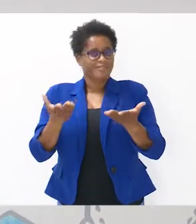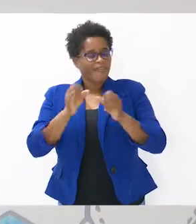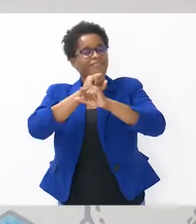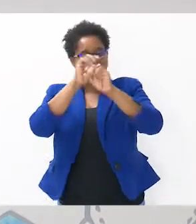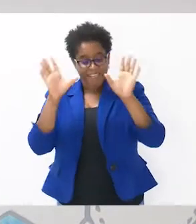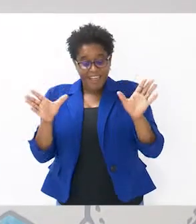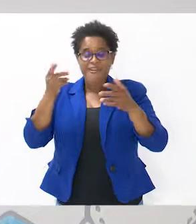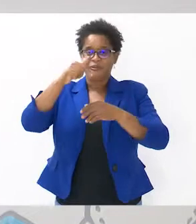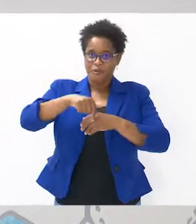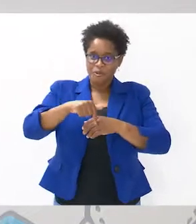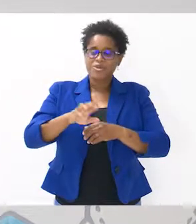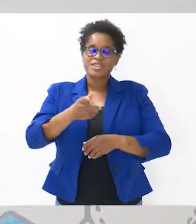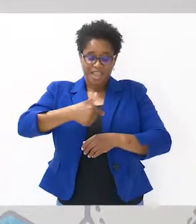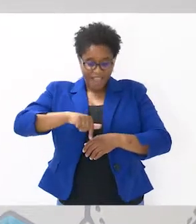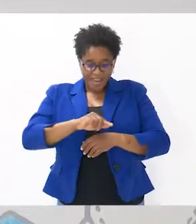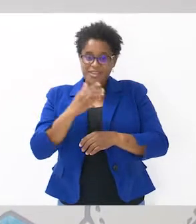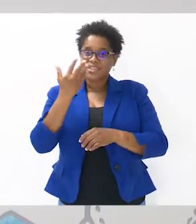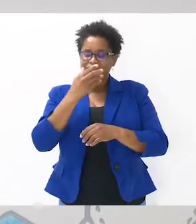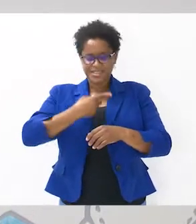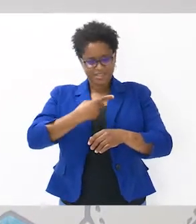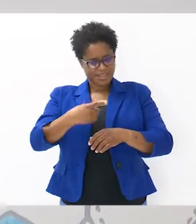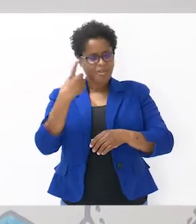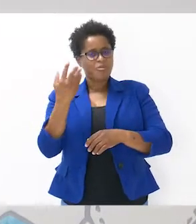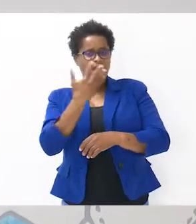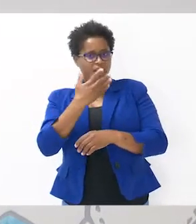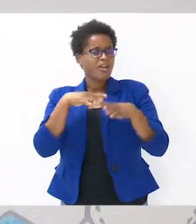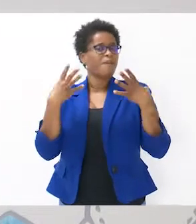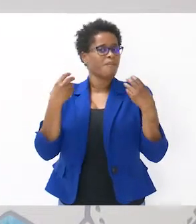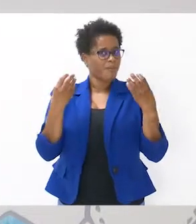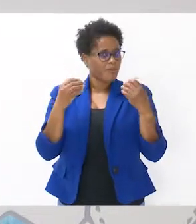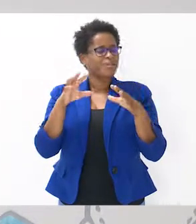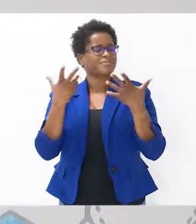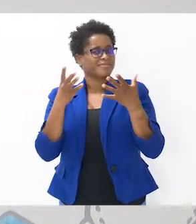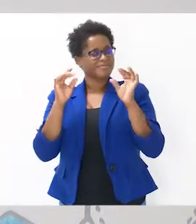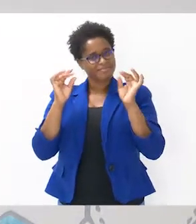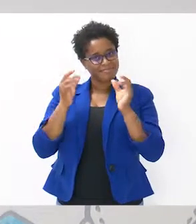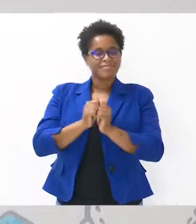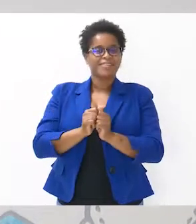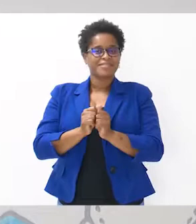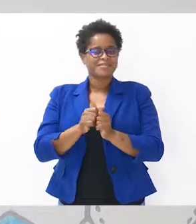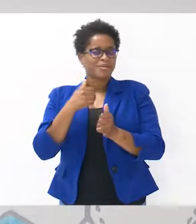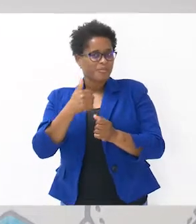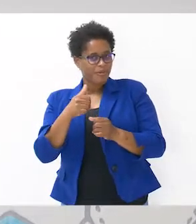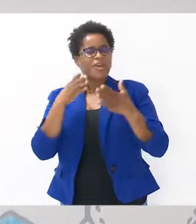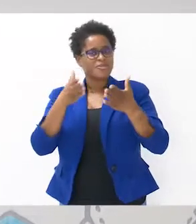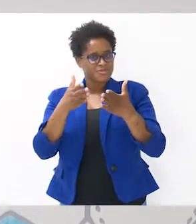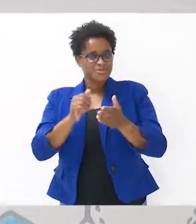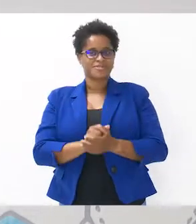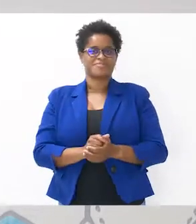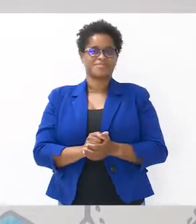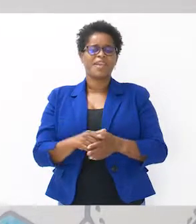é, hoje a nossa aula será uma aula muito animada. Portanto,